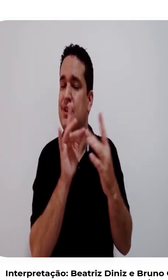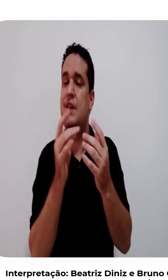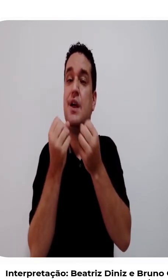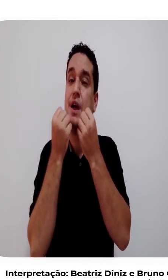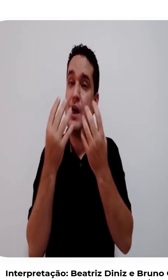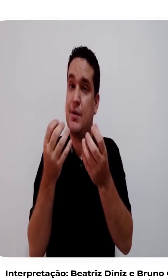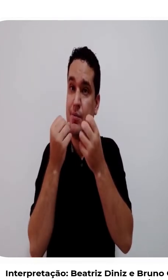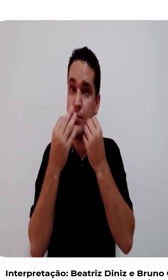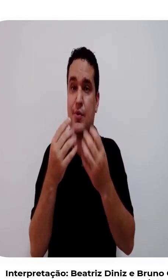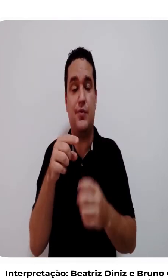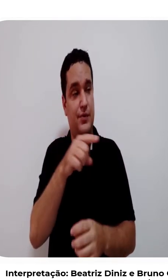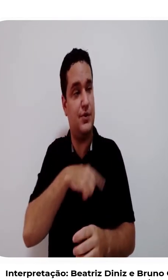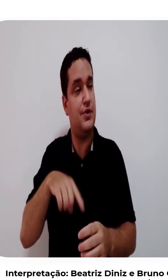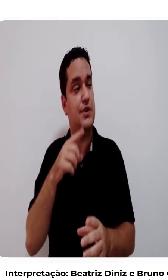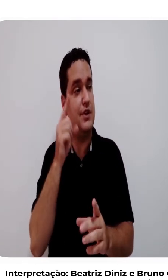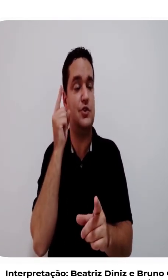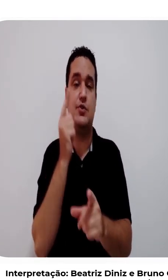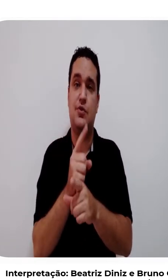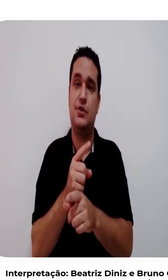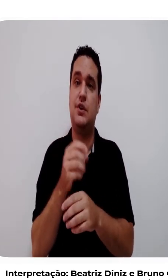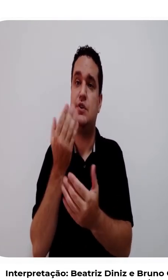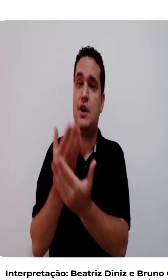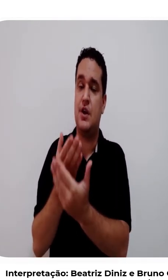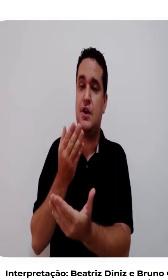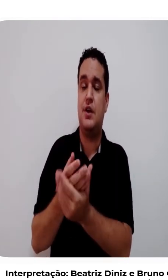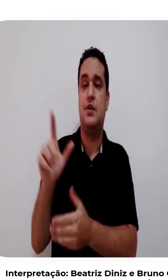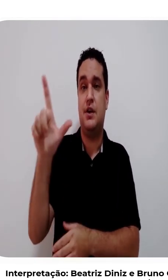literatura que é de todo mundo, mas os encontros de